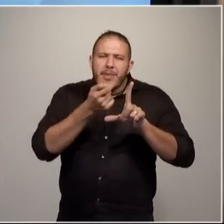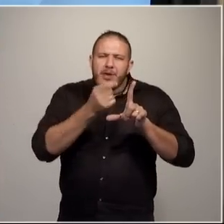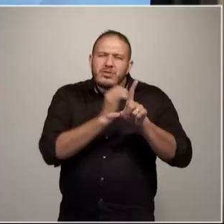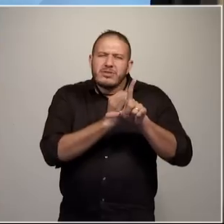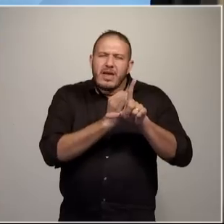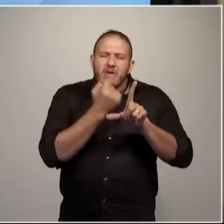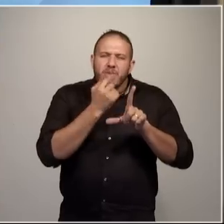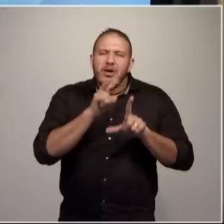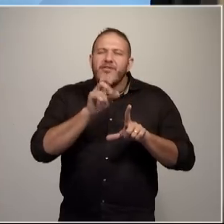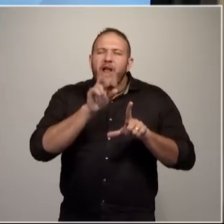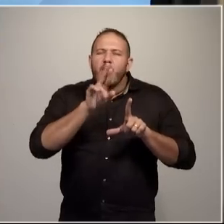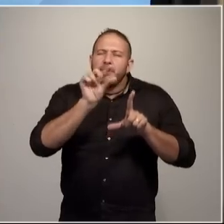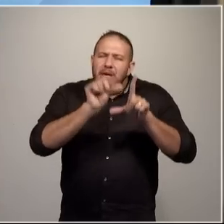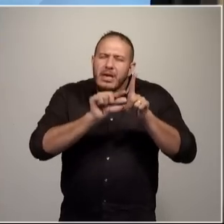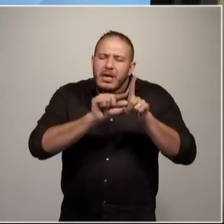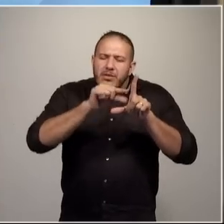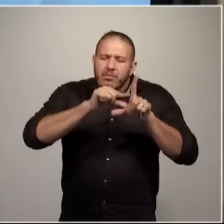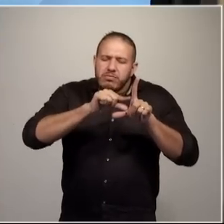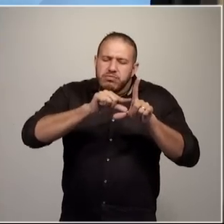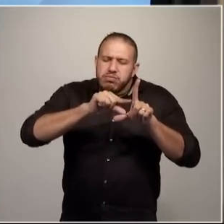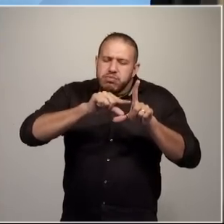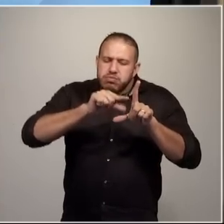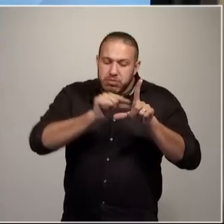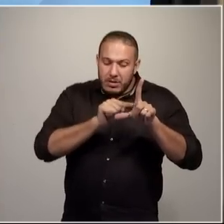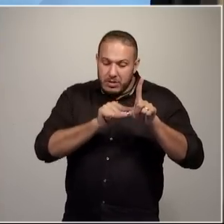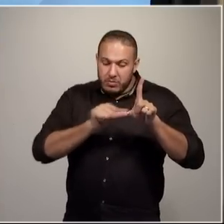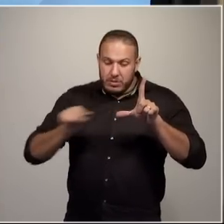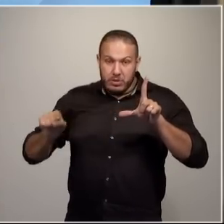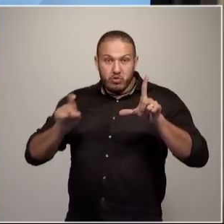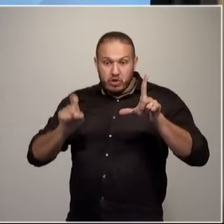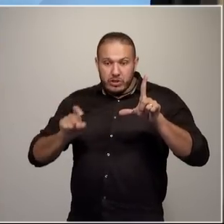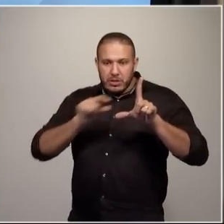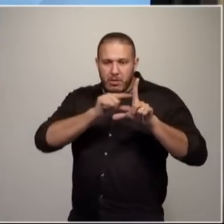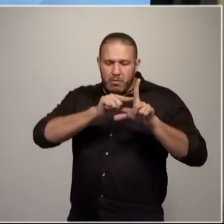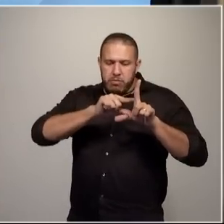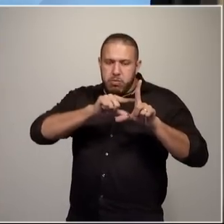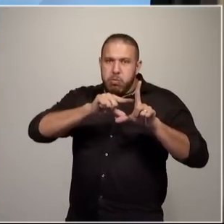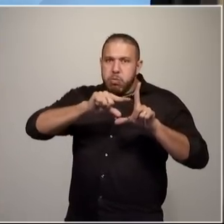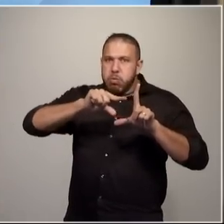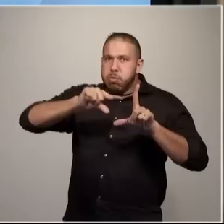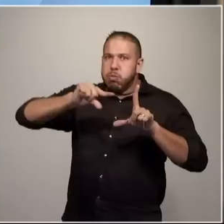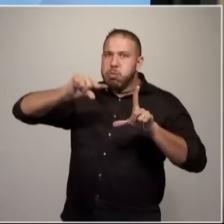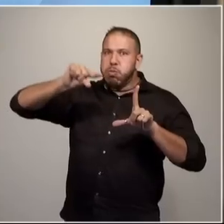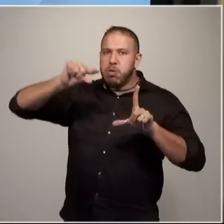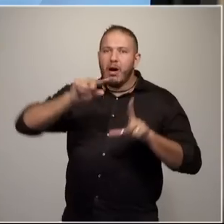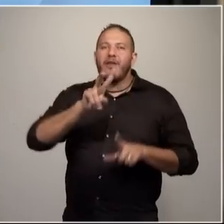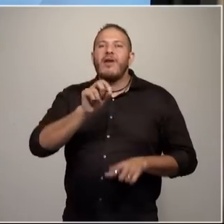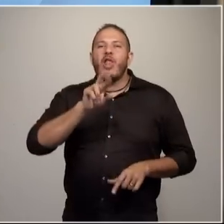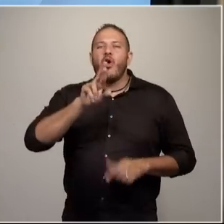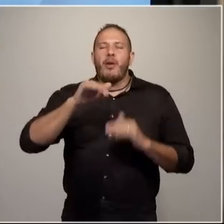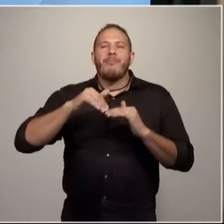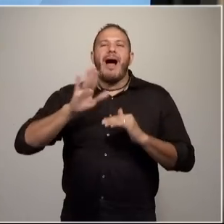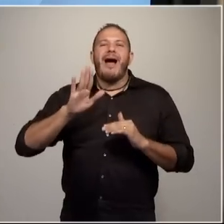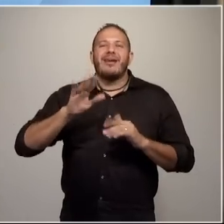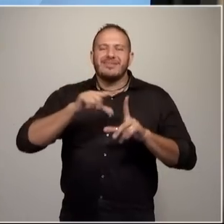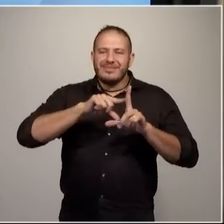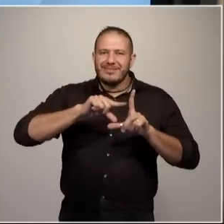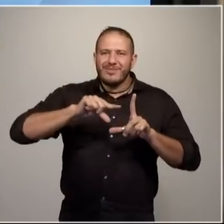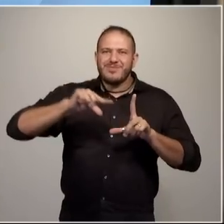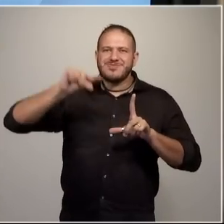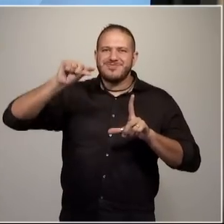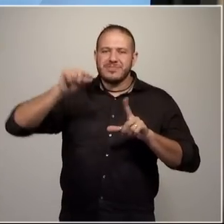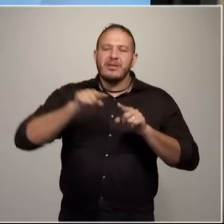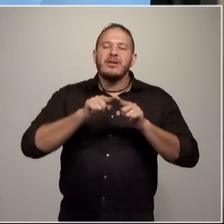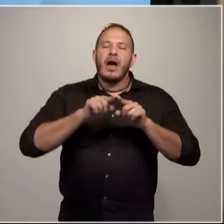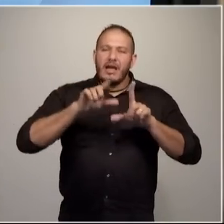pequeno. Quando você está mais perto, avança no eixo x, os extremos variam entre valores mais altos. Tem momento que a